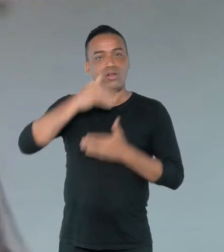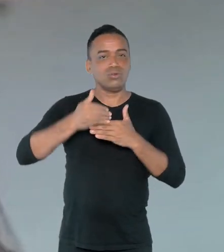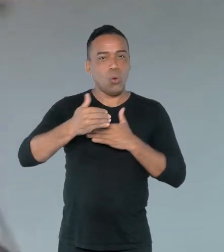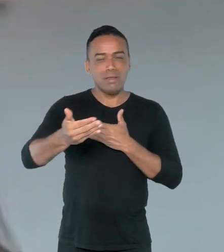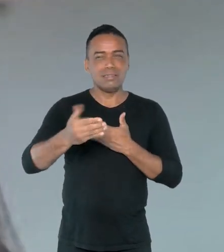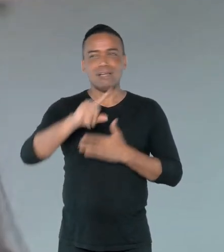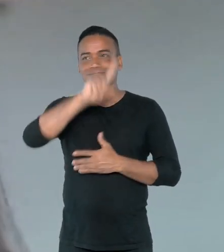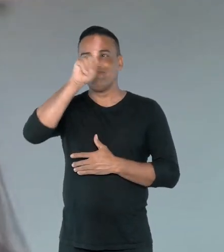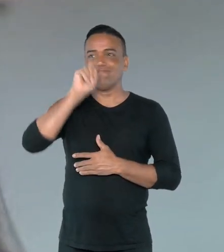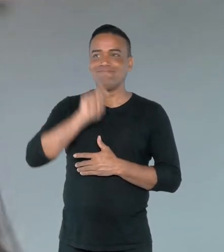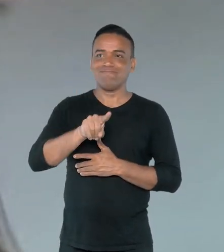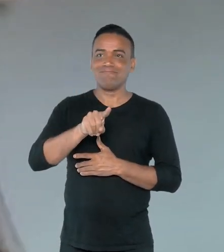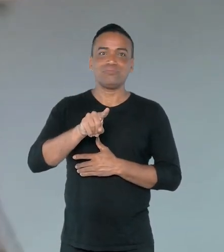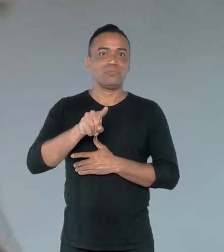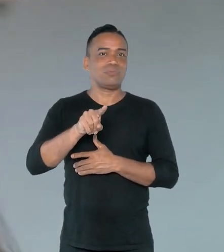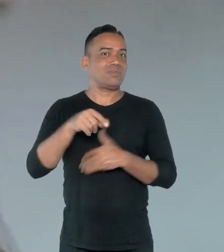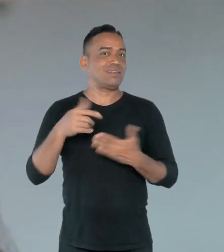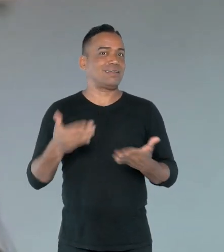a questionar